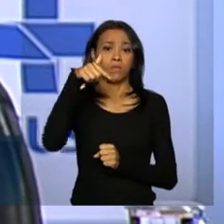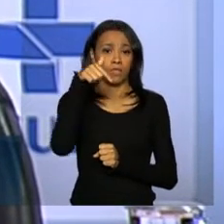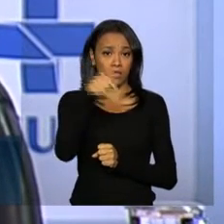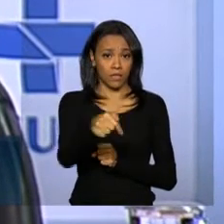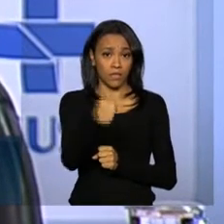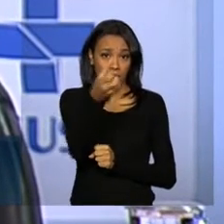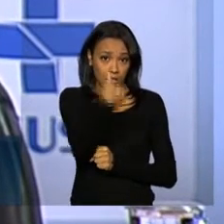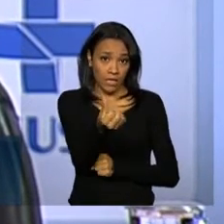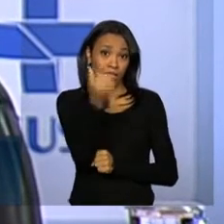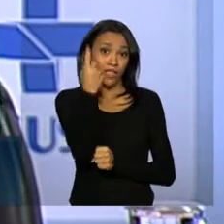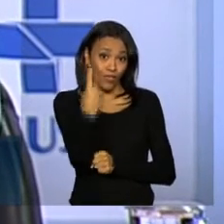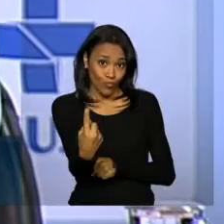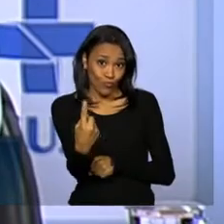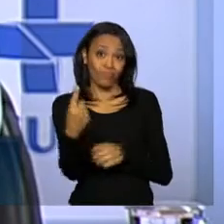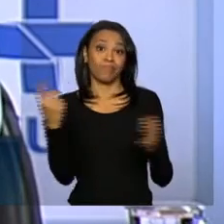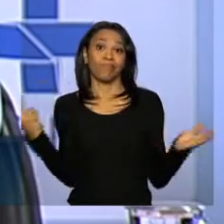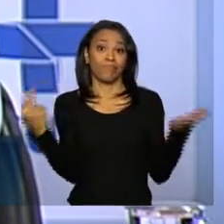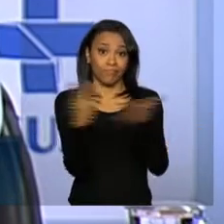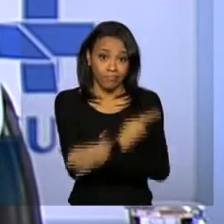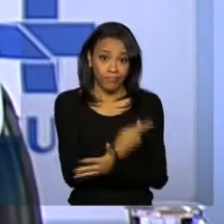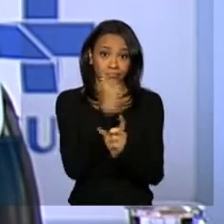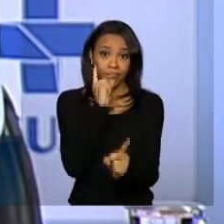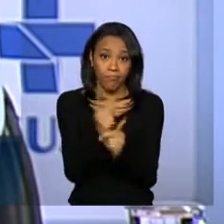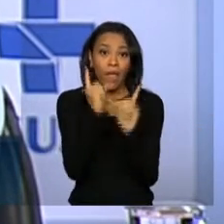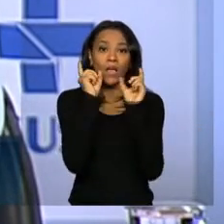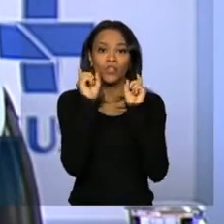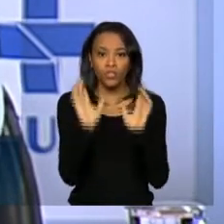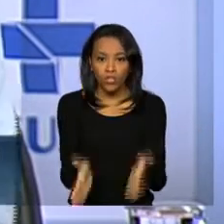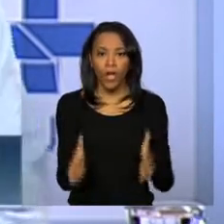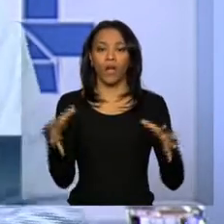1.761 casos suspeitos notificados.